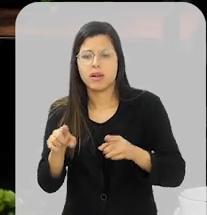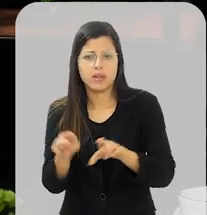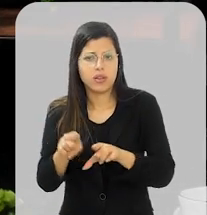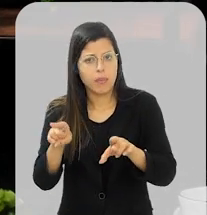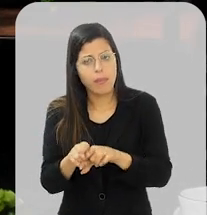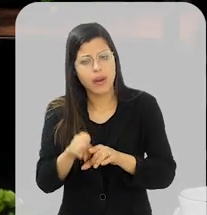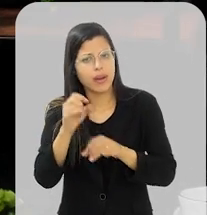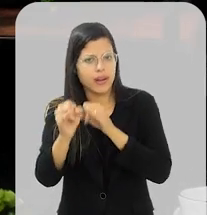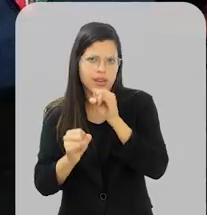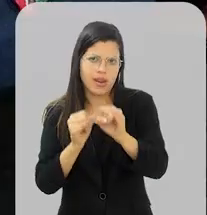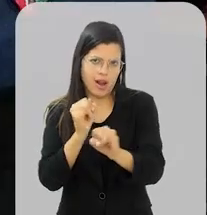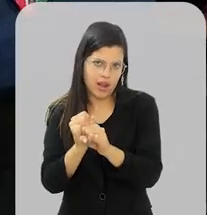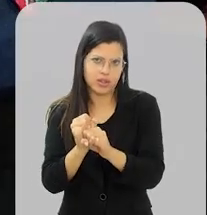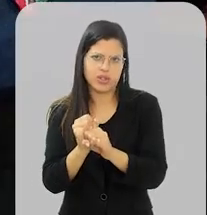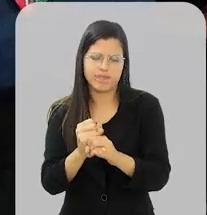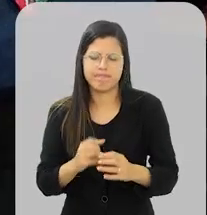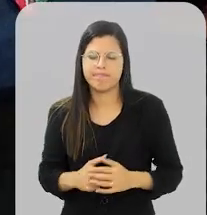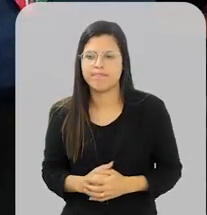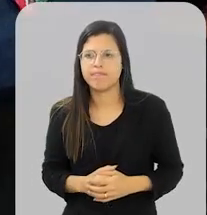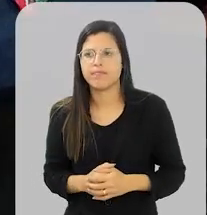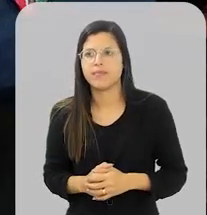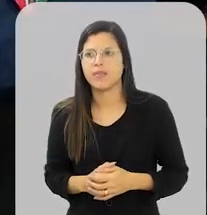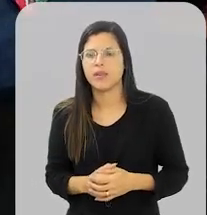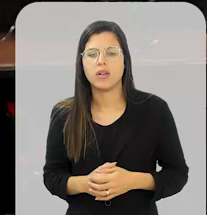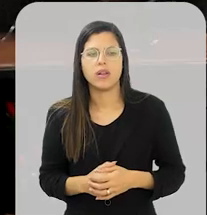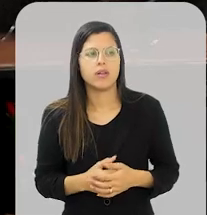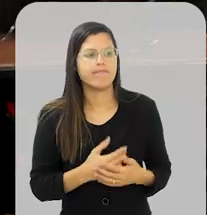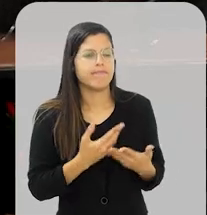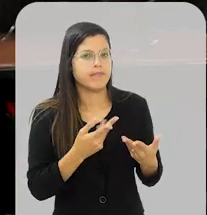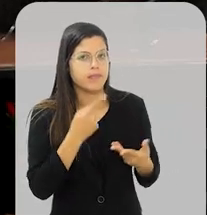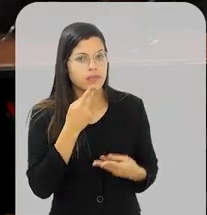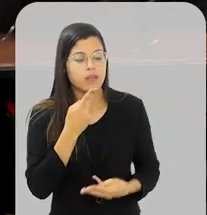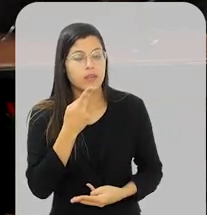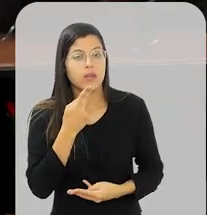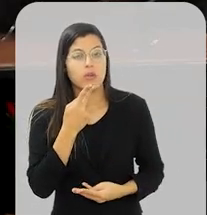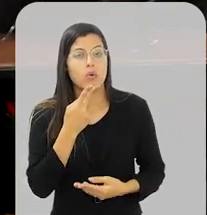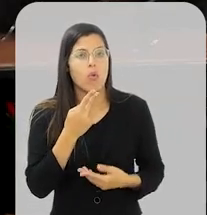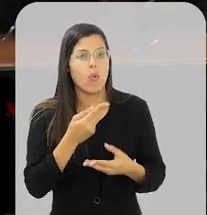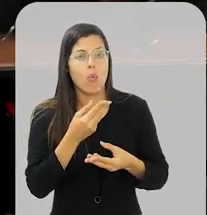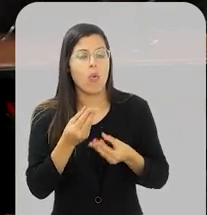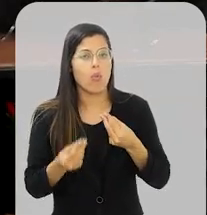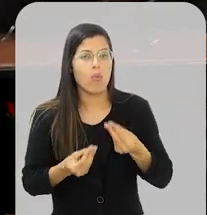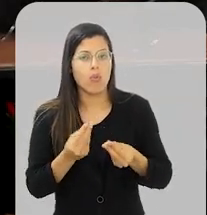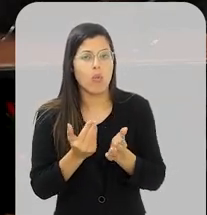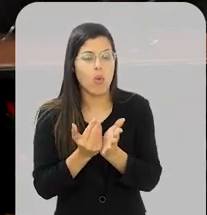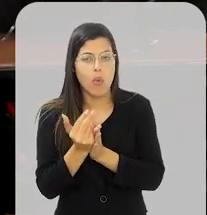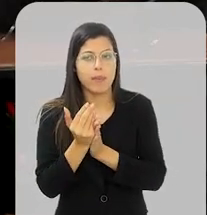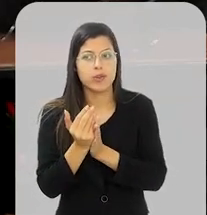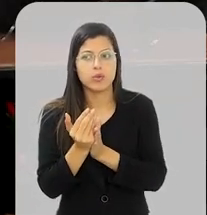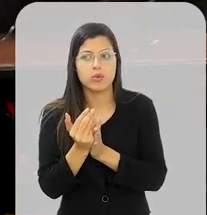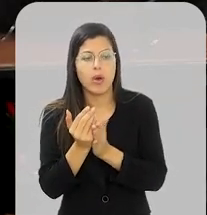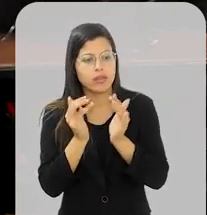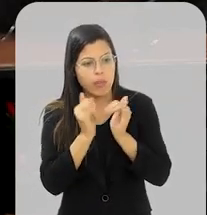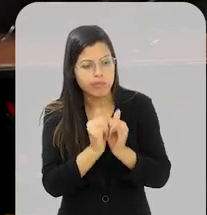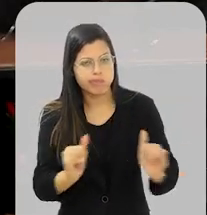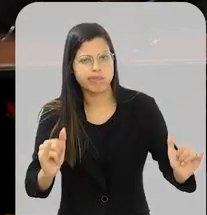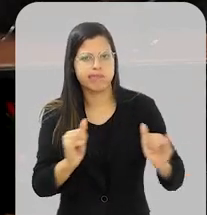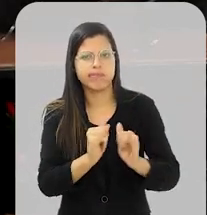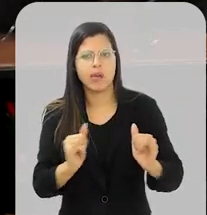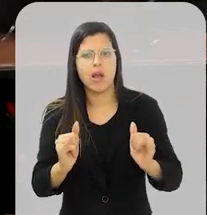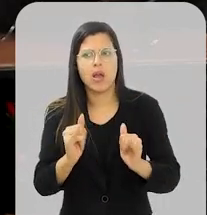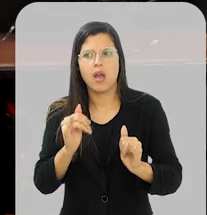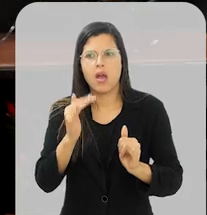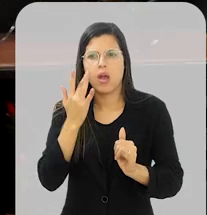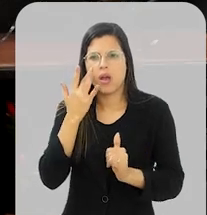com literatura online também. Me diz uma coisa, quando começou essa maior divulgação, que eu acho